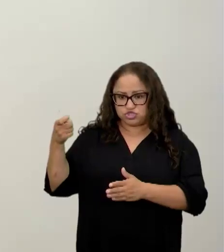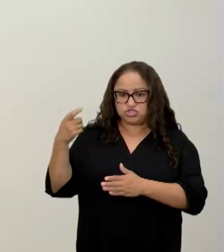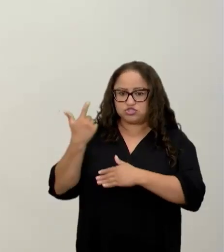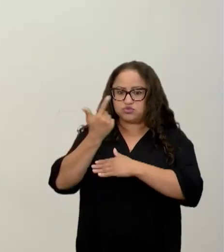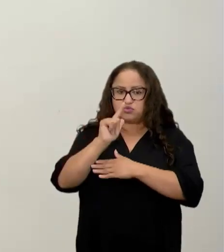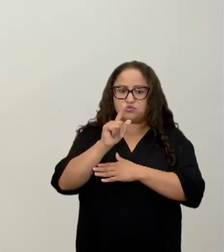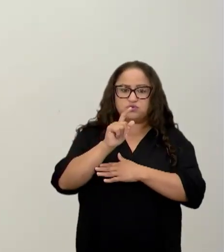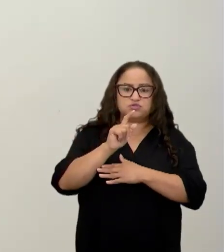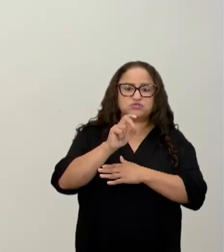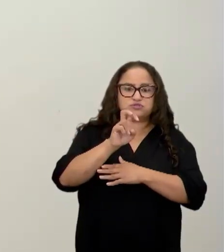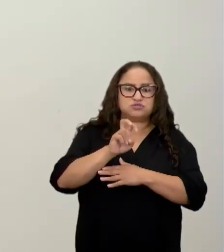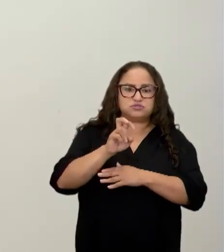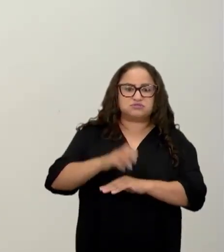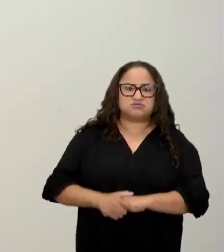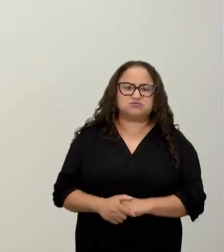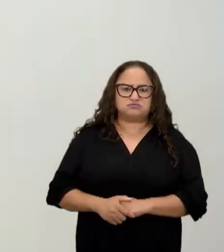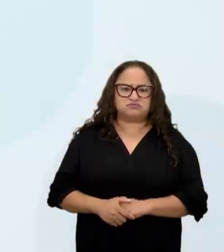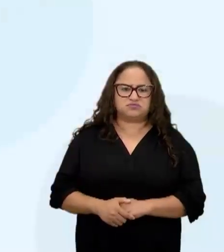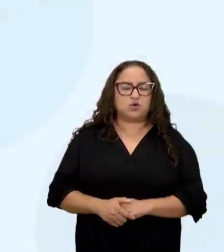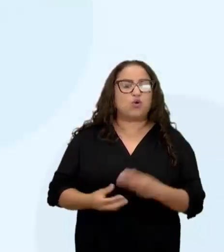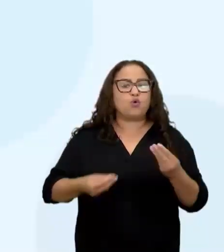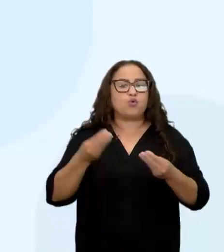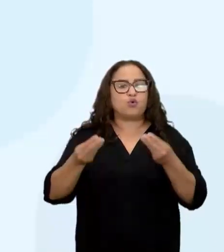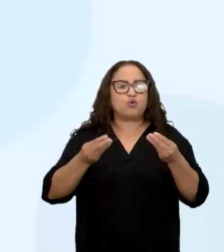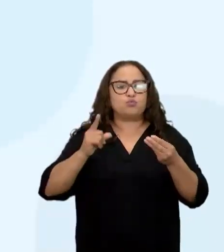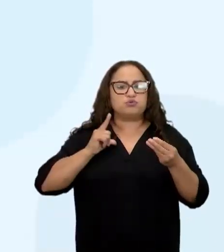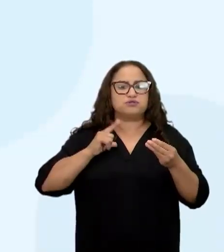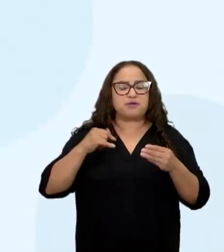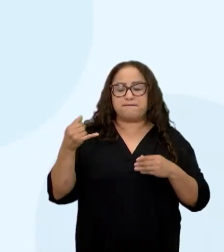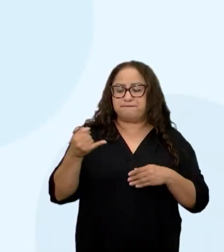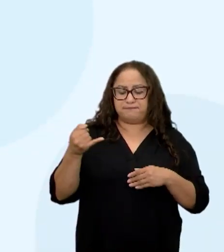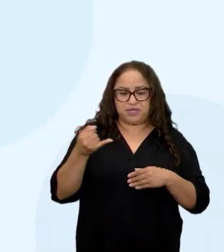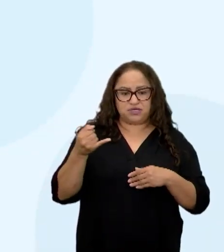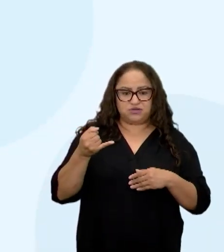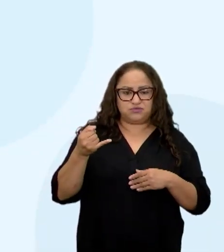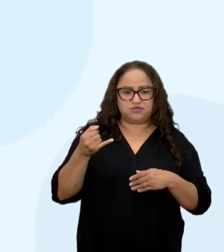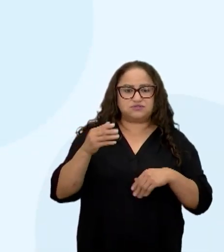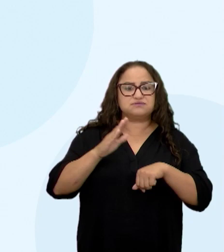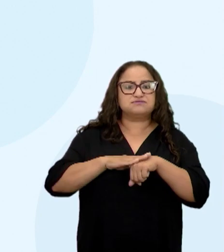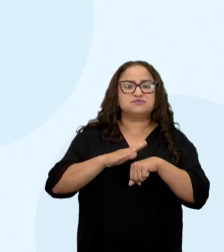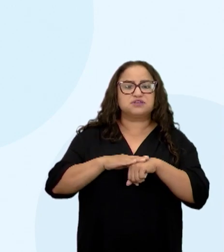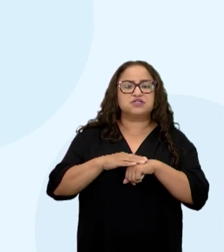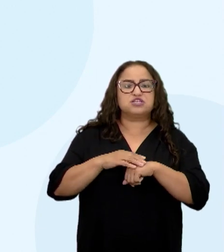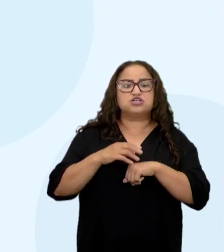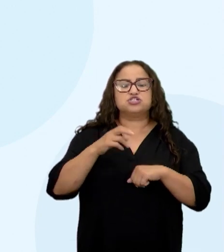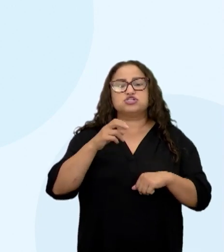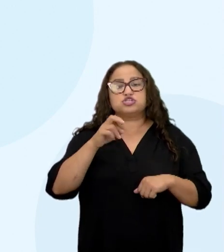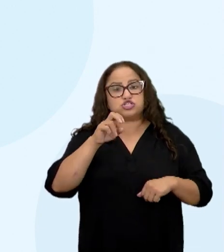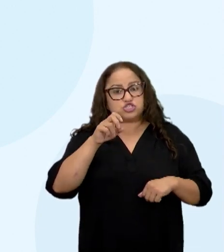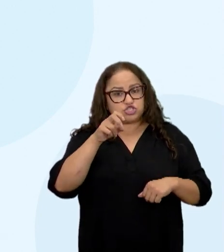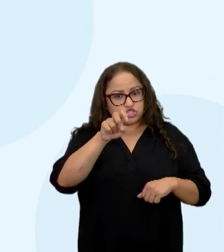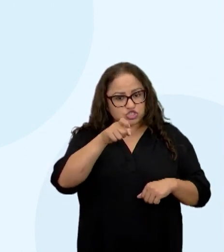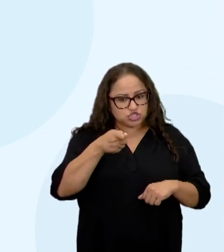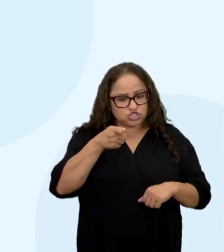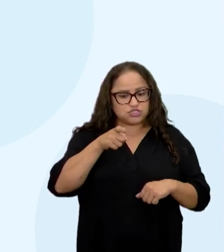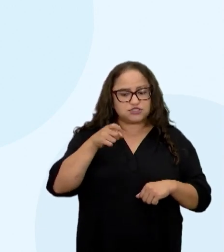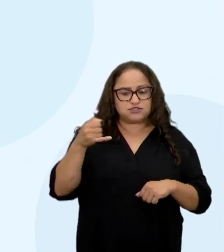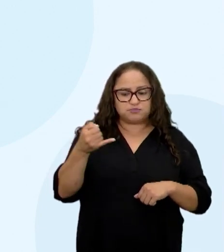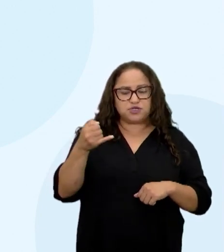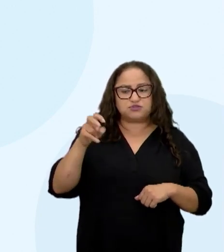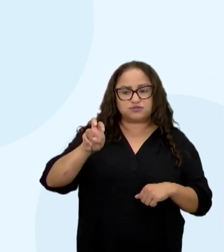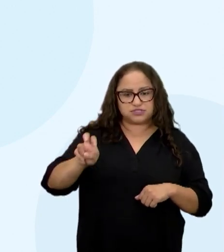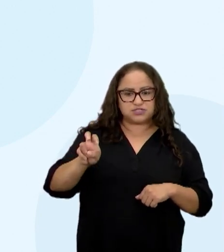outro lado vai ser cinco como aqui no meio da nossa equação tá menos aqui ó Então vai ser x - 5 elevado ao quadrado